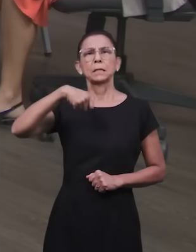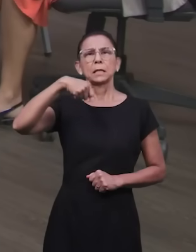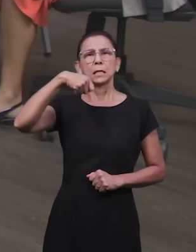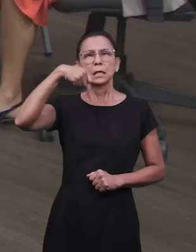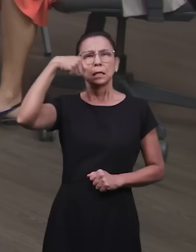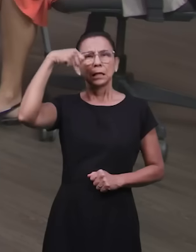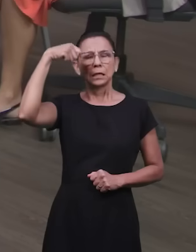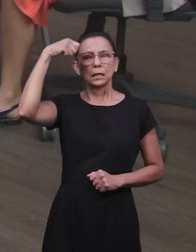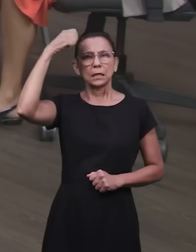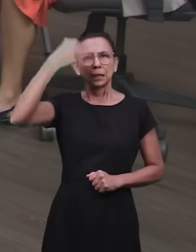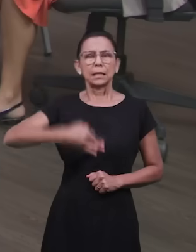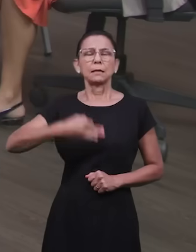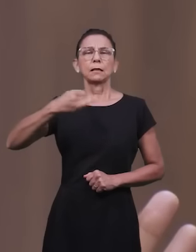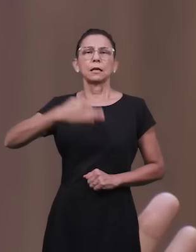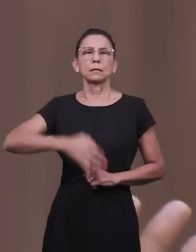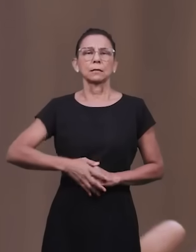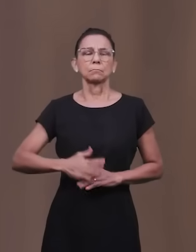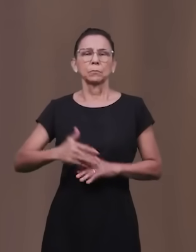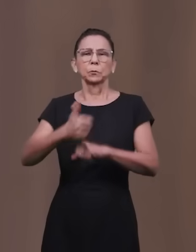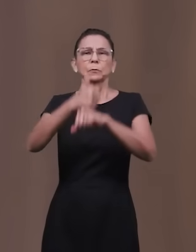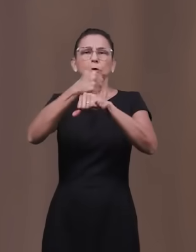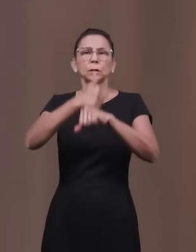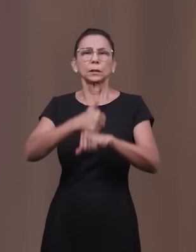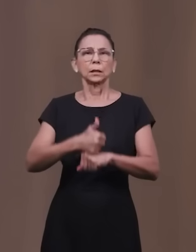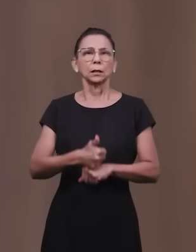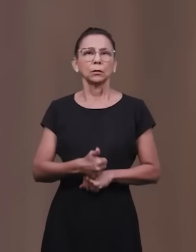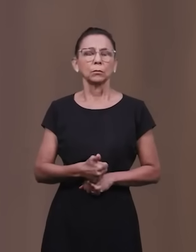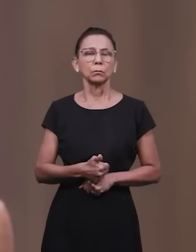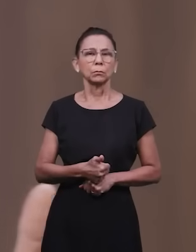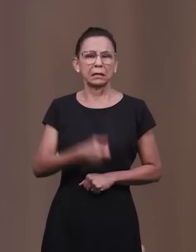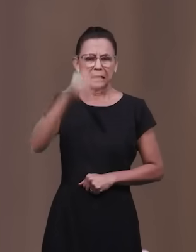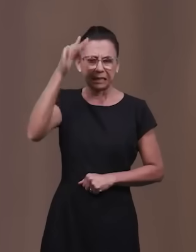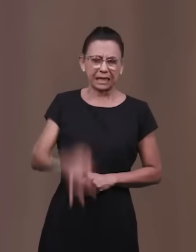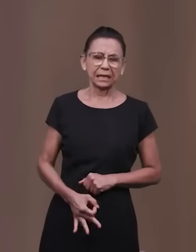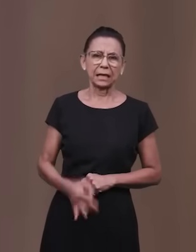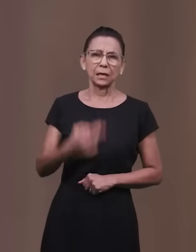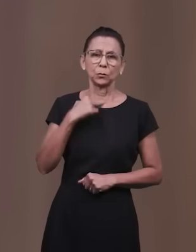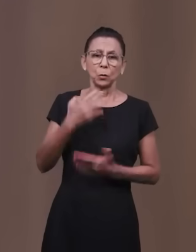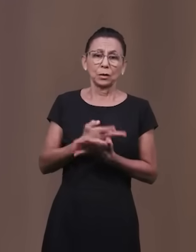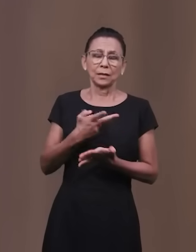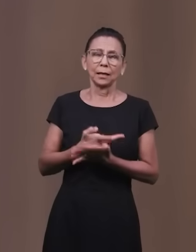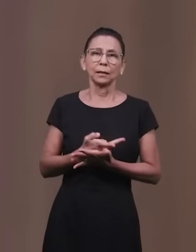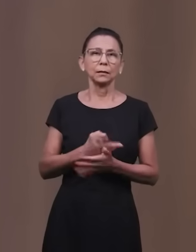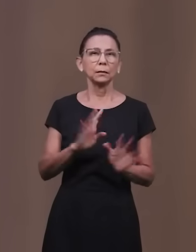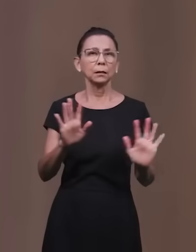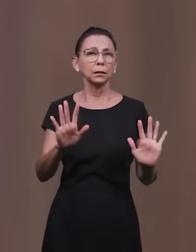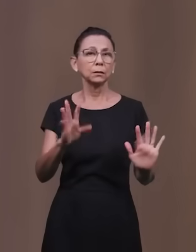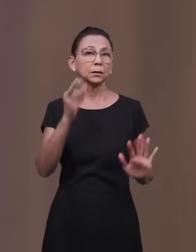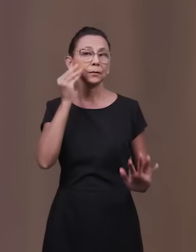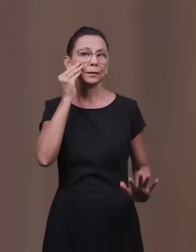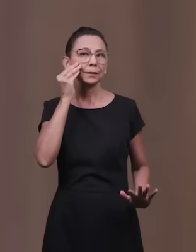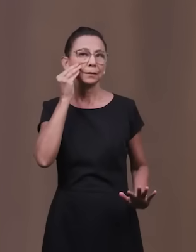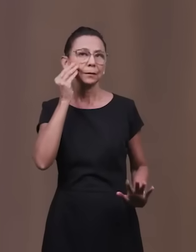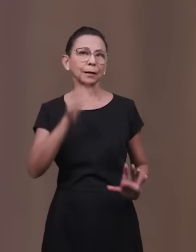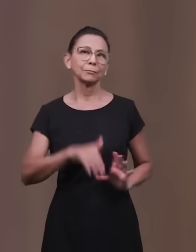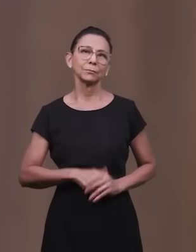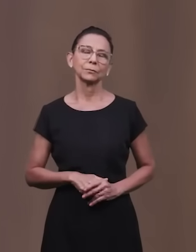escolha dele é essa mesma. Não, é uma escolha, ele vai tentar. E se ele precisar